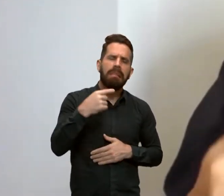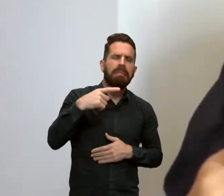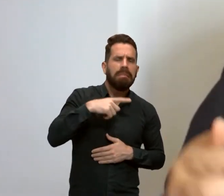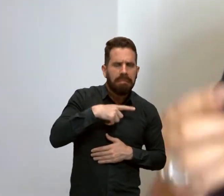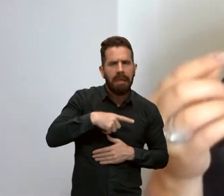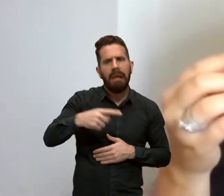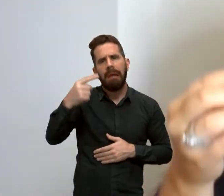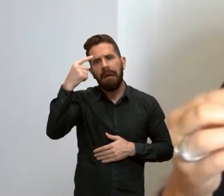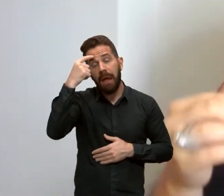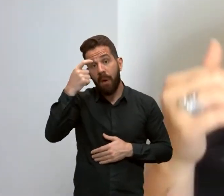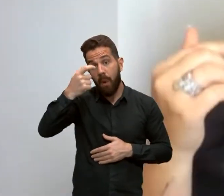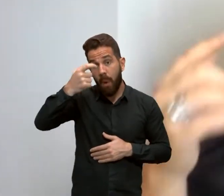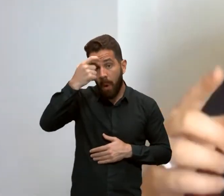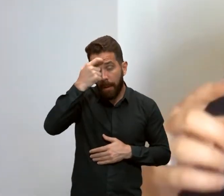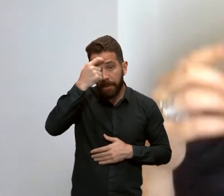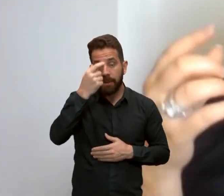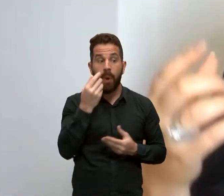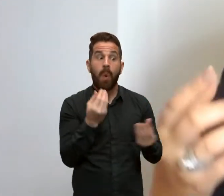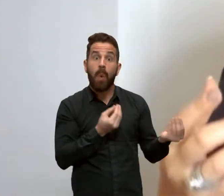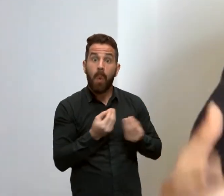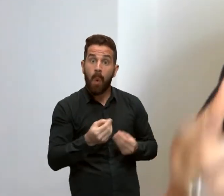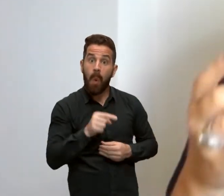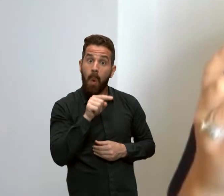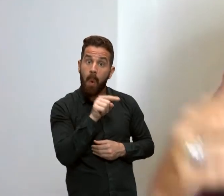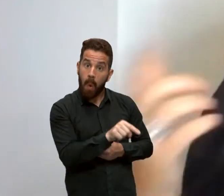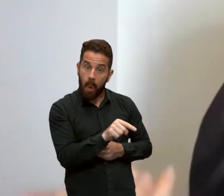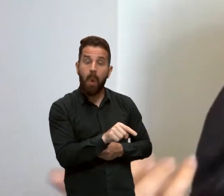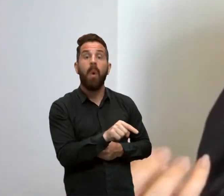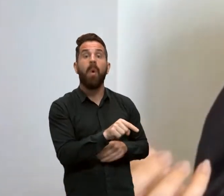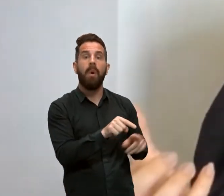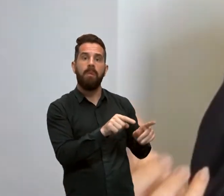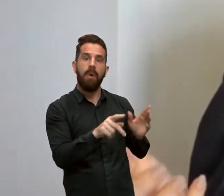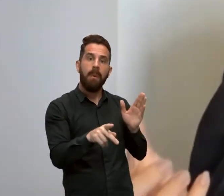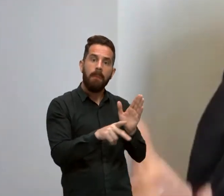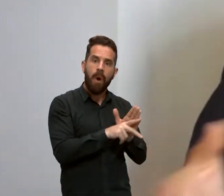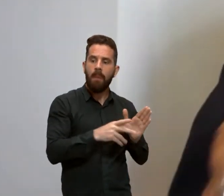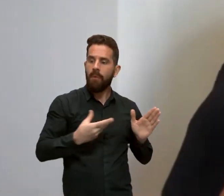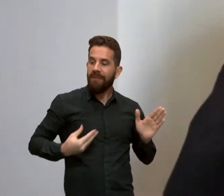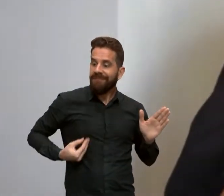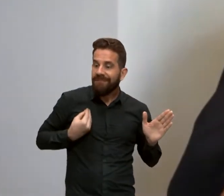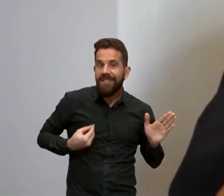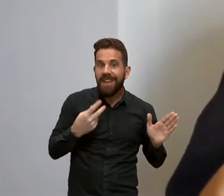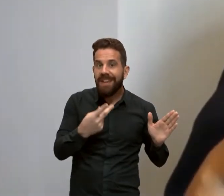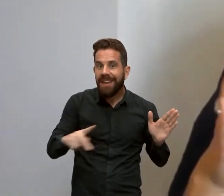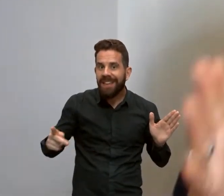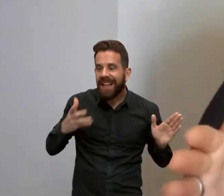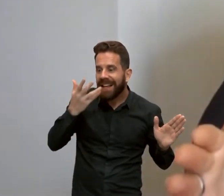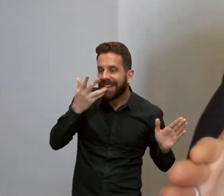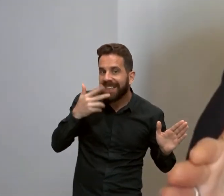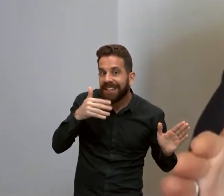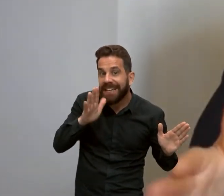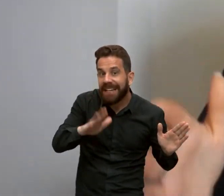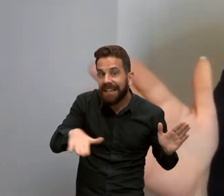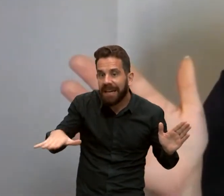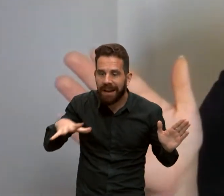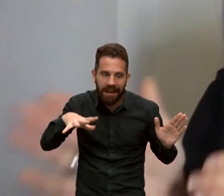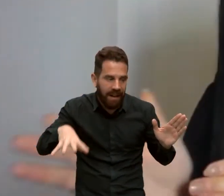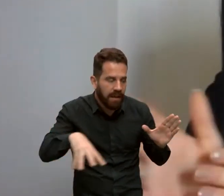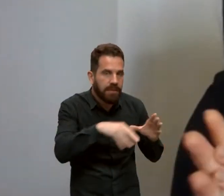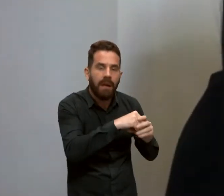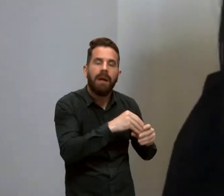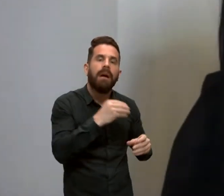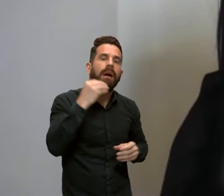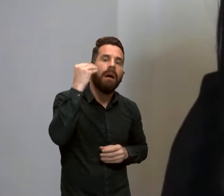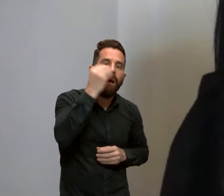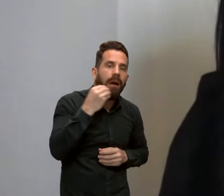de como a criança deve vivenciar esse período de sua vida, do 0 aos 11 anos de idade